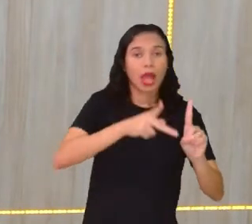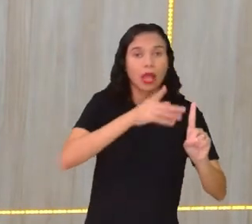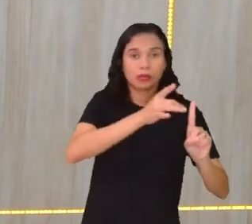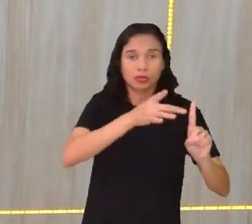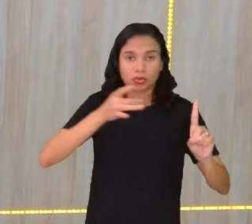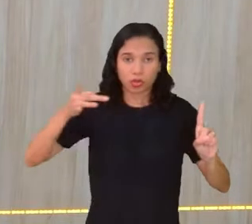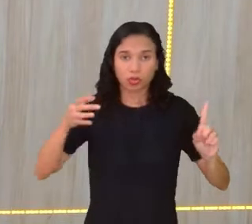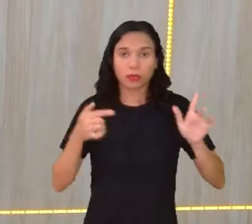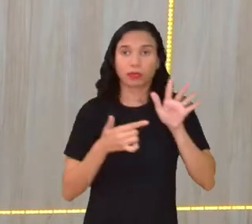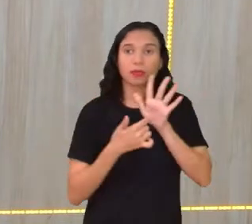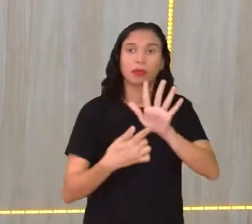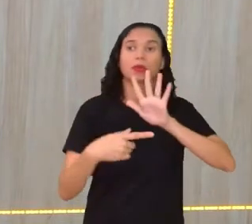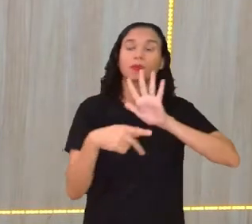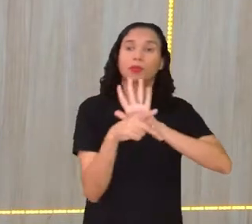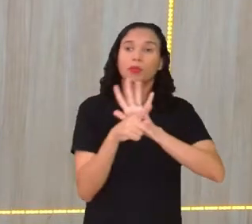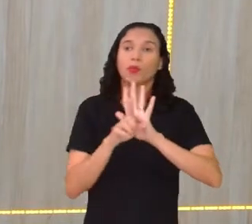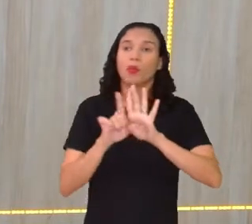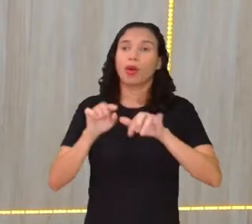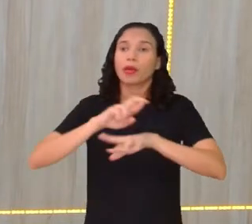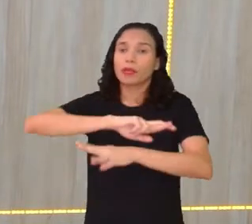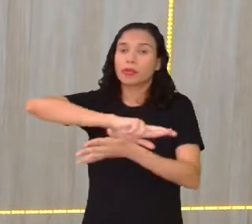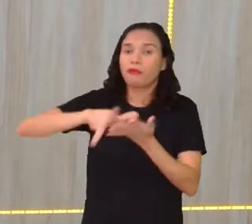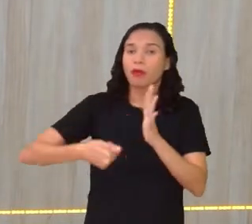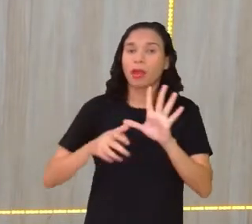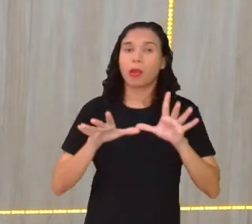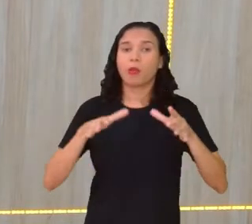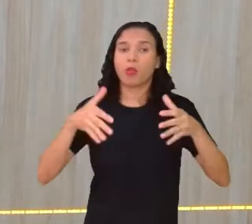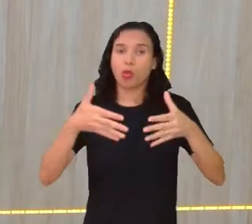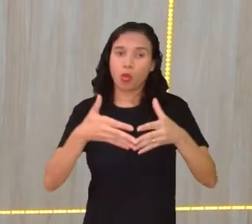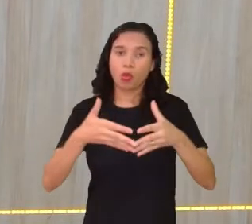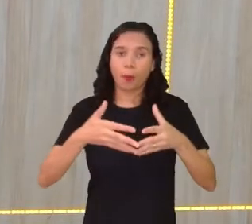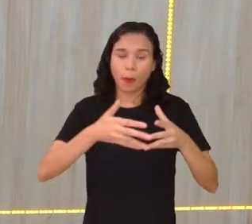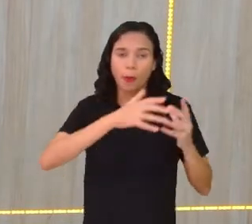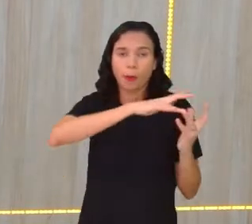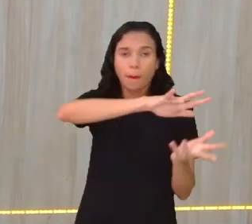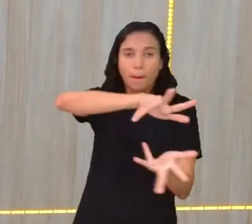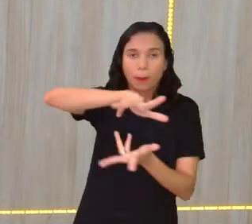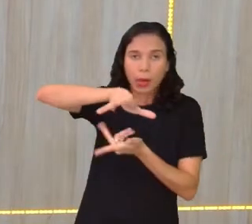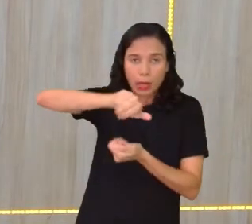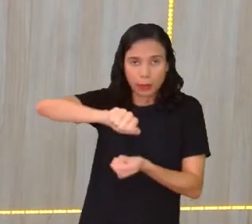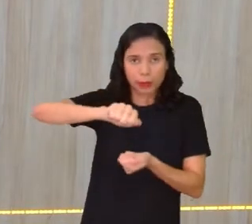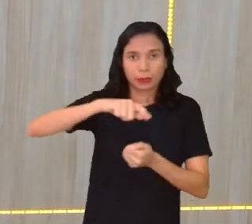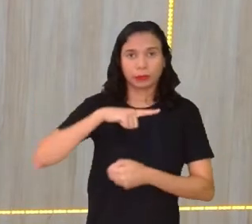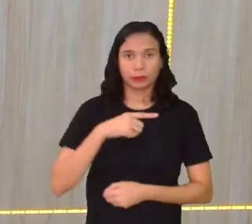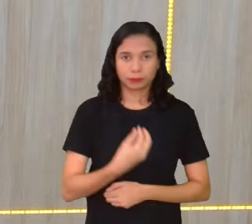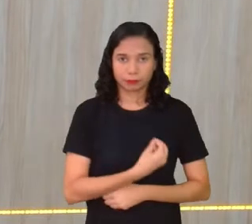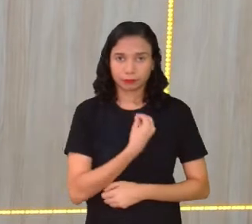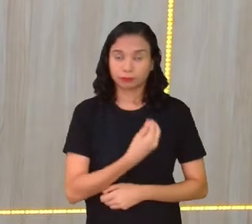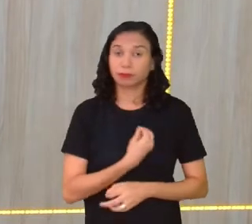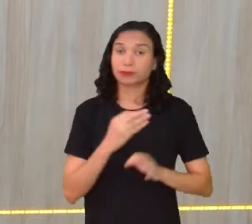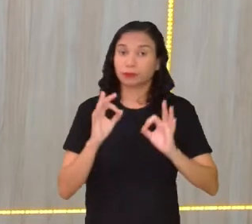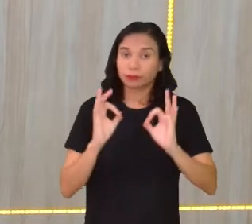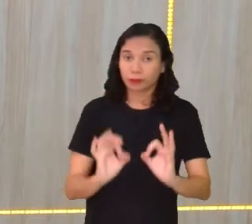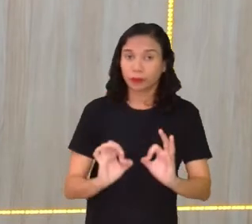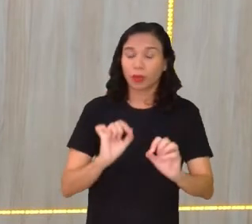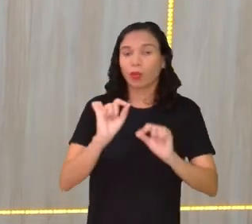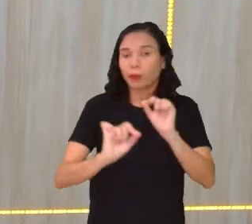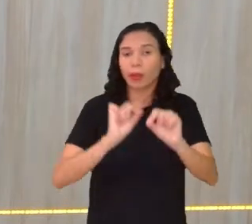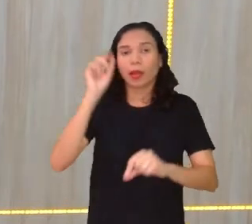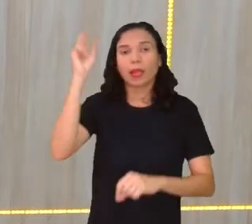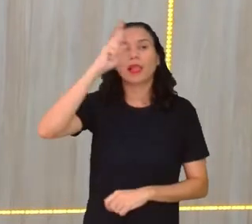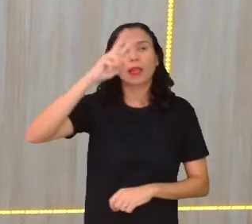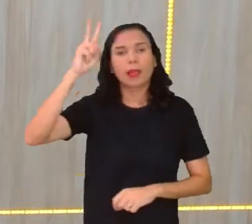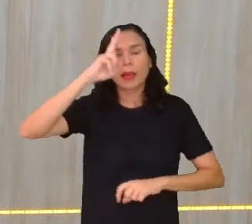é manifestada, né, contra diferentes grupos em todo o planeta, certo? Então,